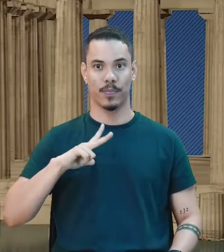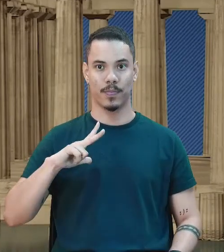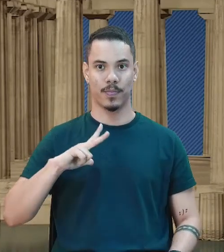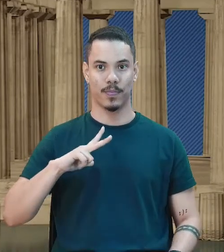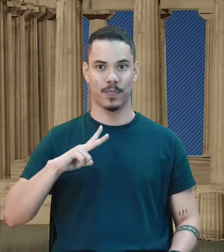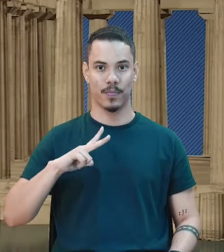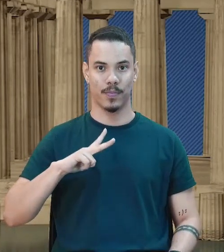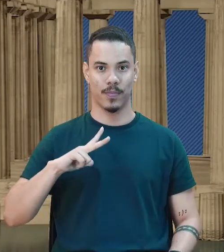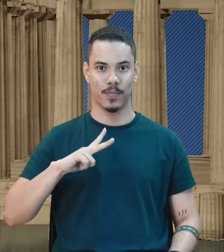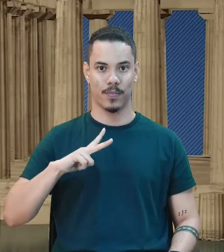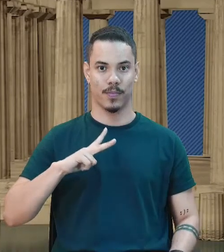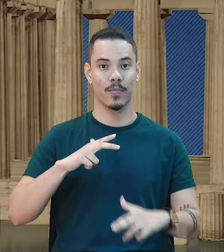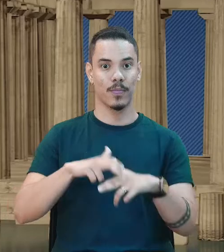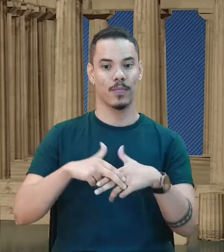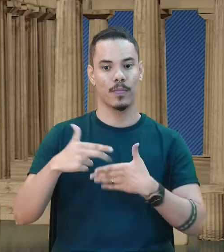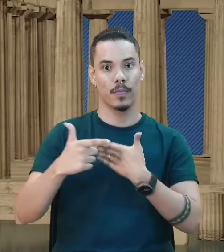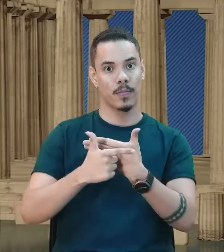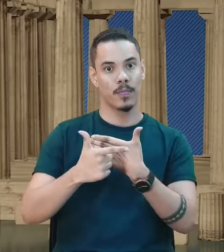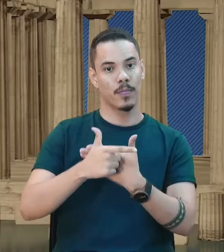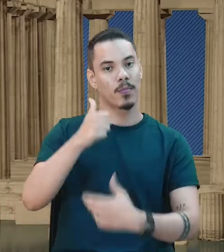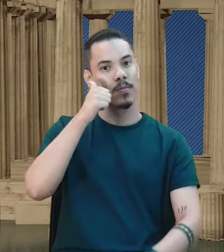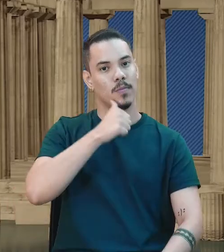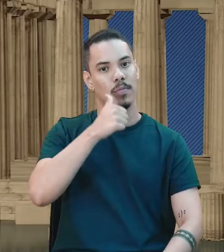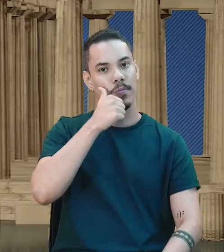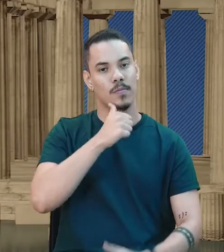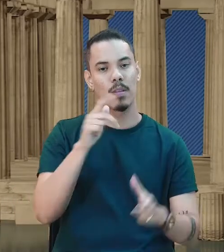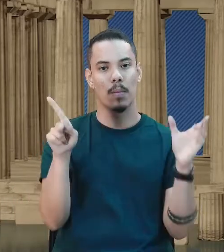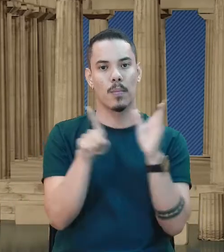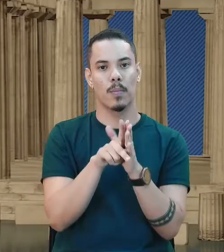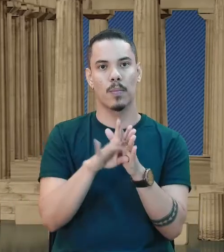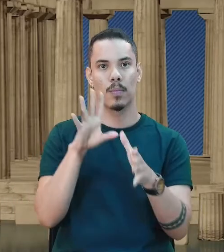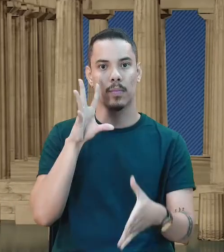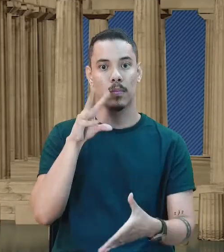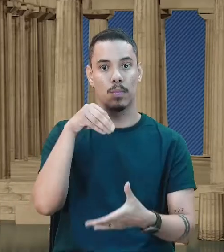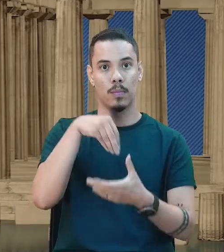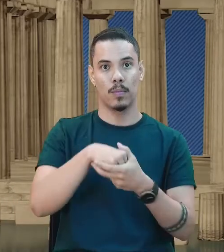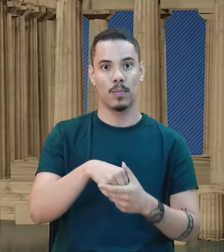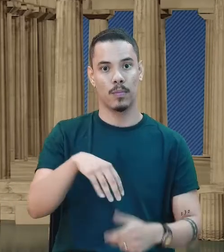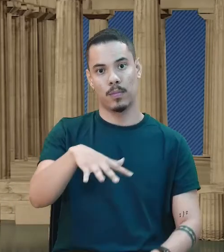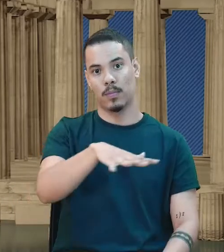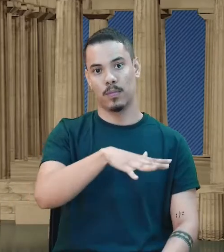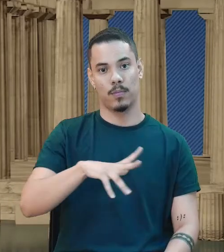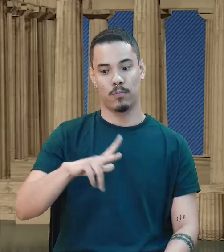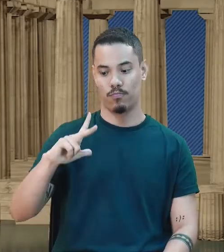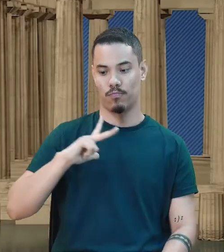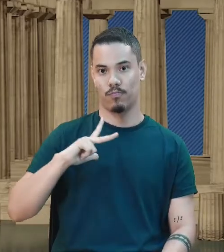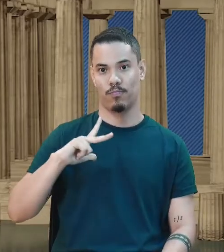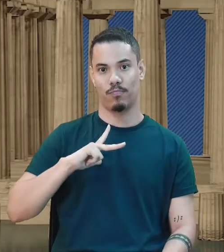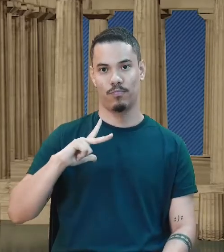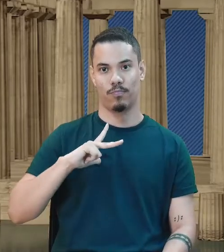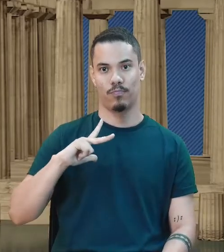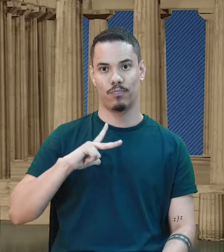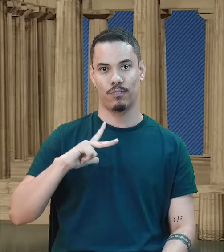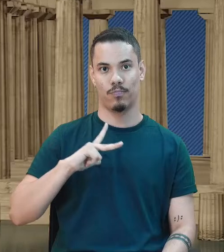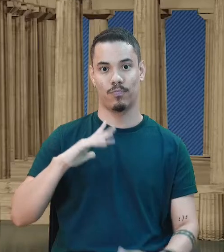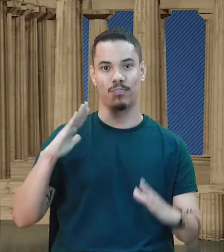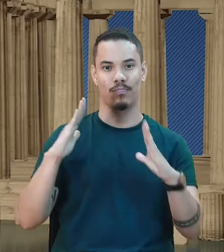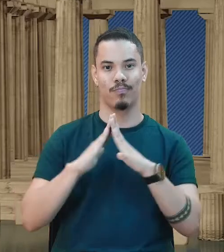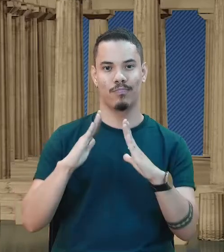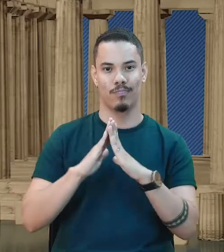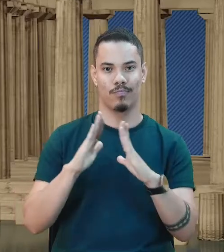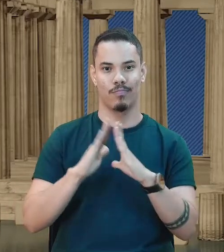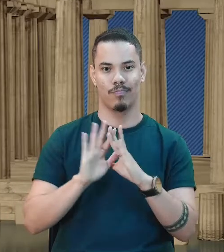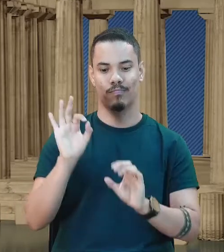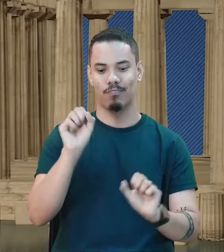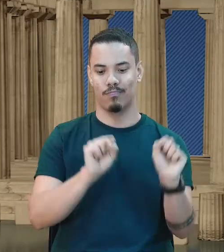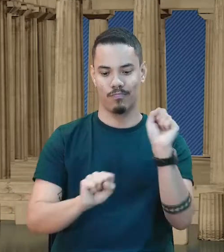O papel da mulher se dava dentro do espaço privado. O lar, a casa,